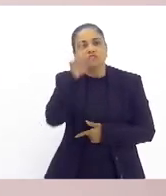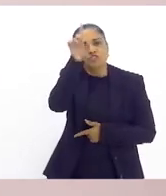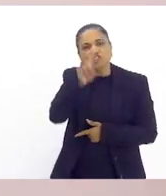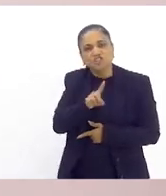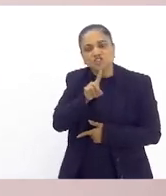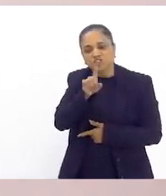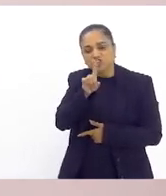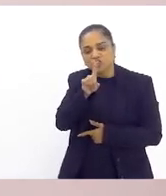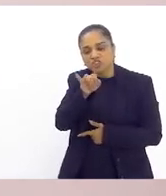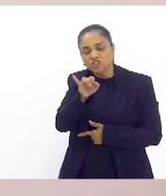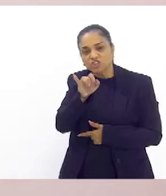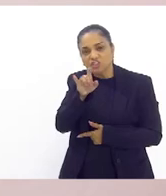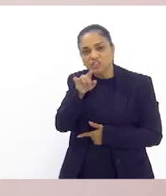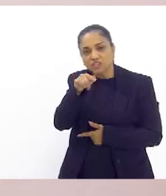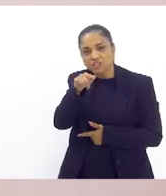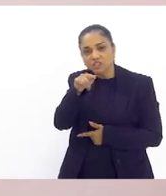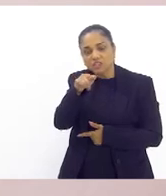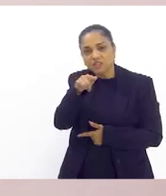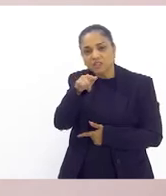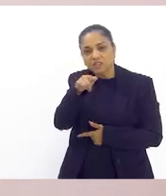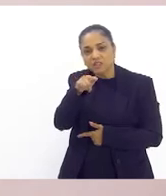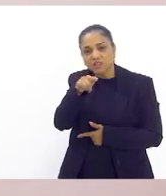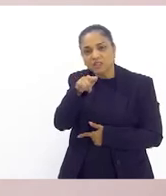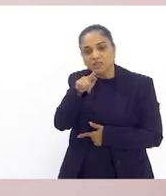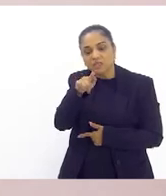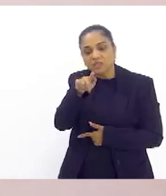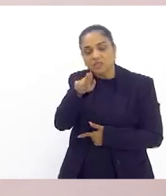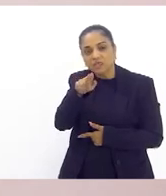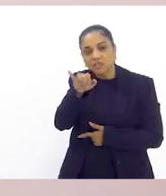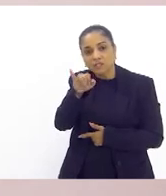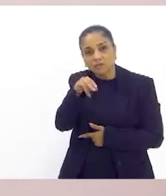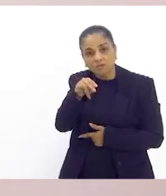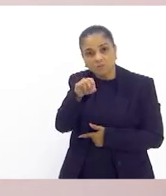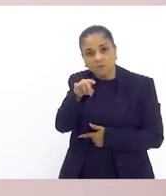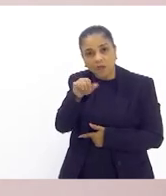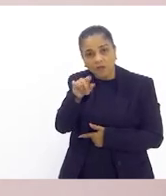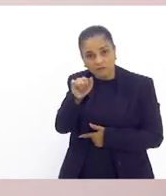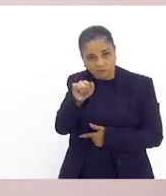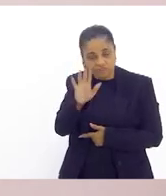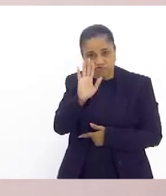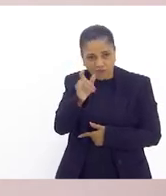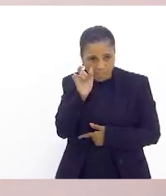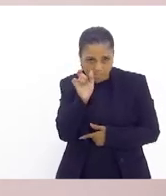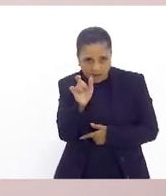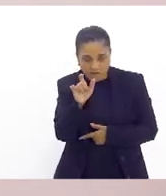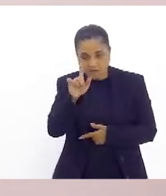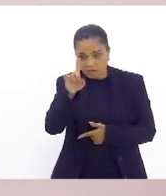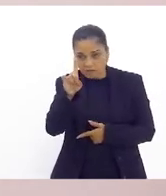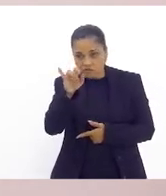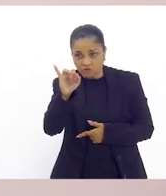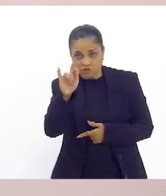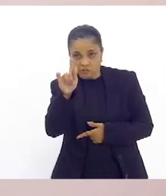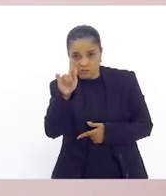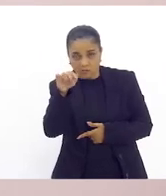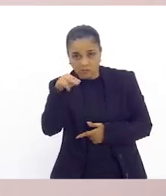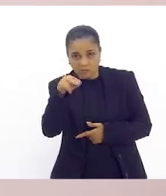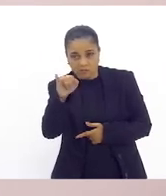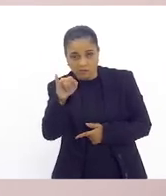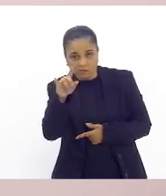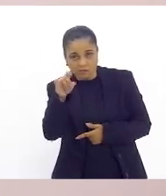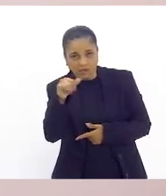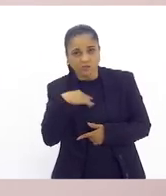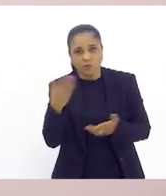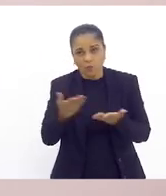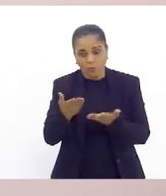eu não sei se não é repórter só você é toda a empresa né Se vocês já ouviram falar nessa palavra né a cidade de São José do Vale do Rio Preto